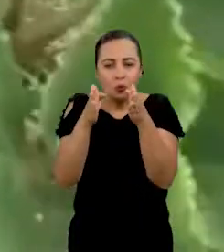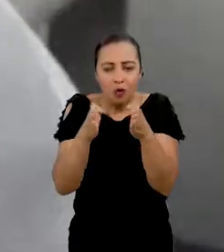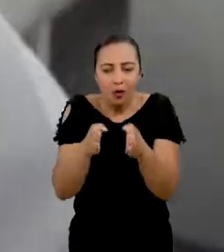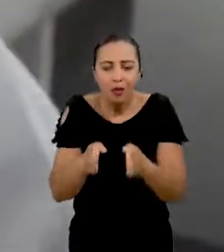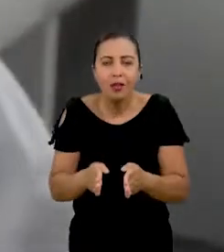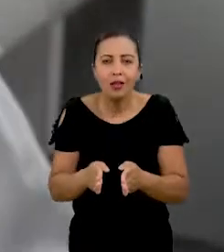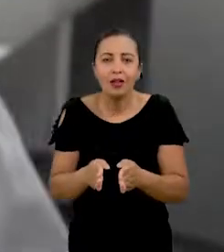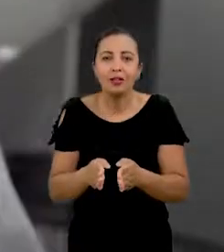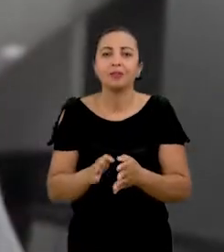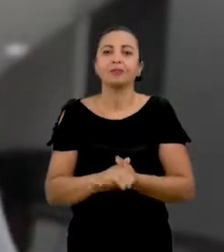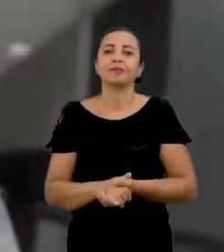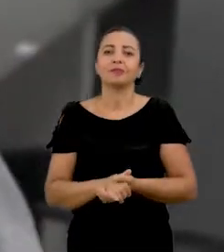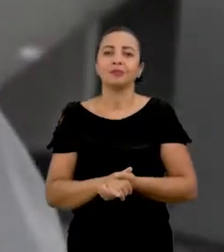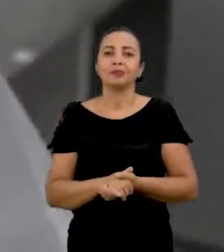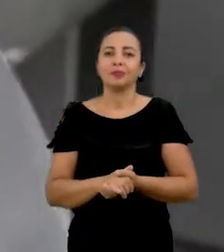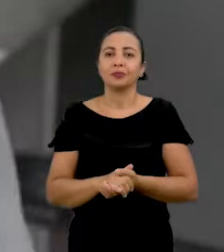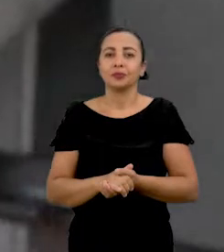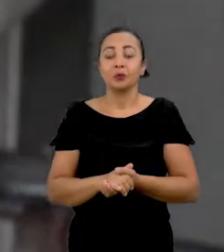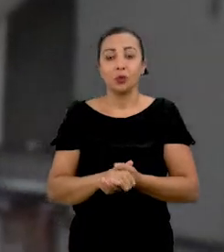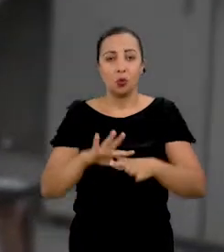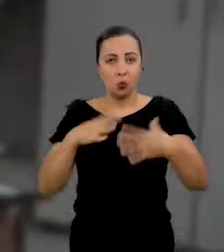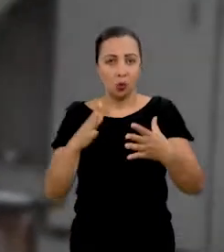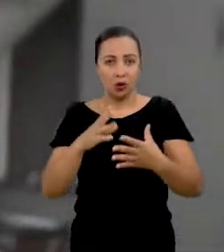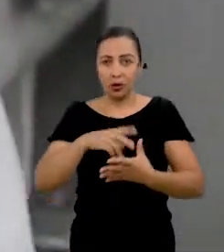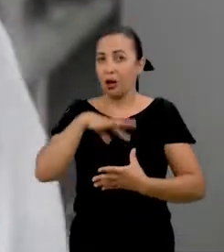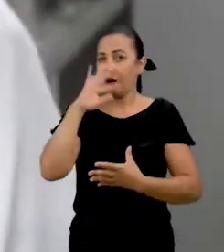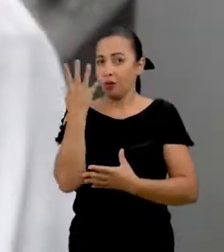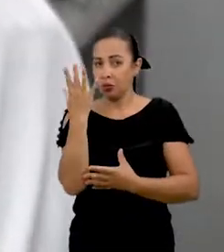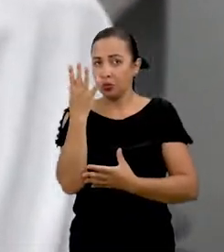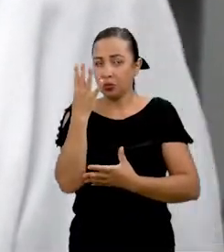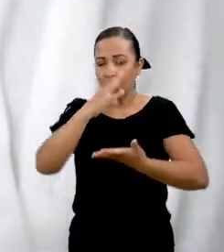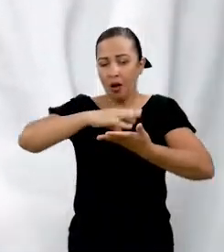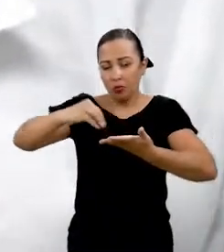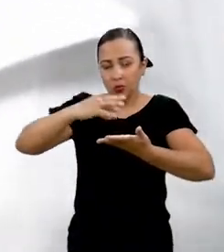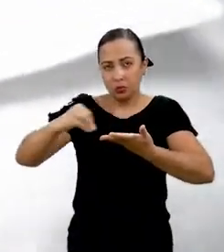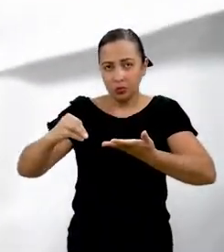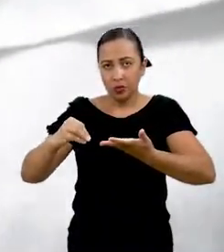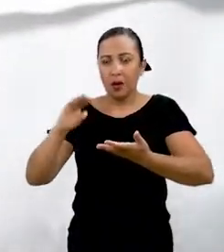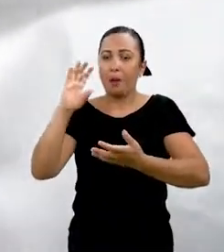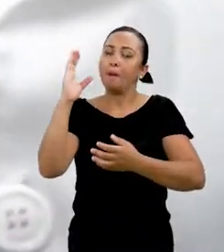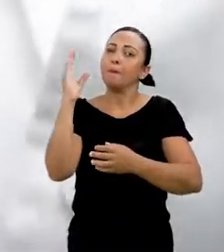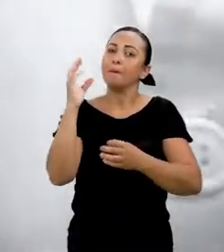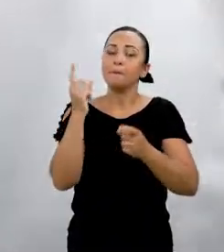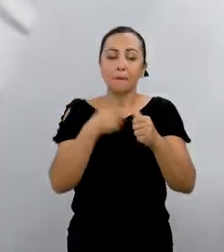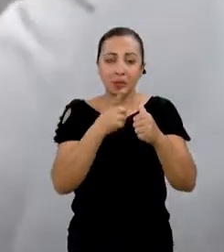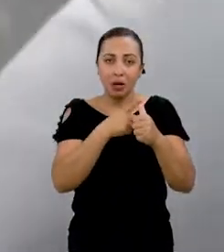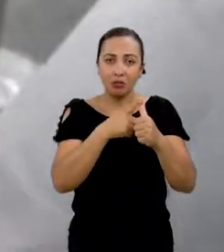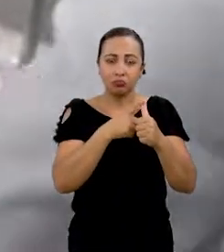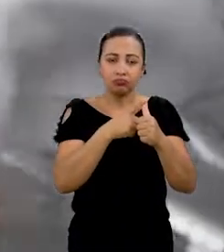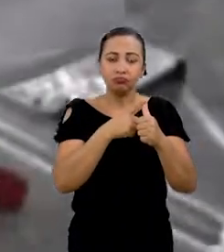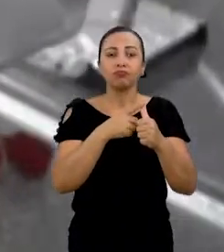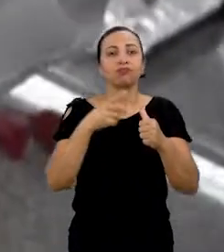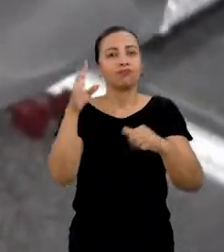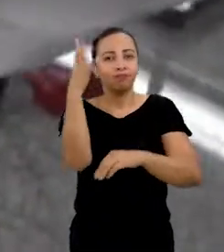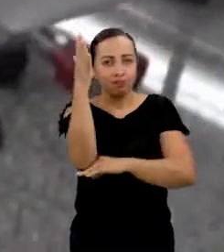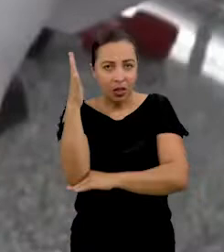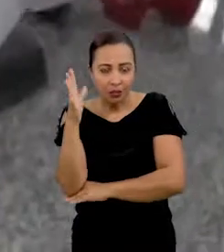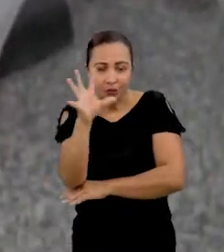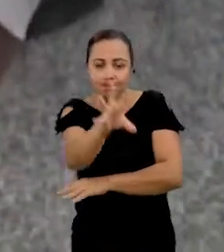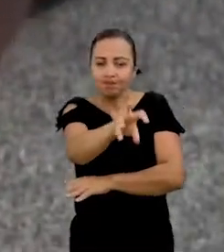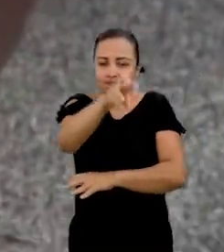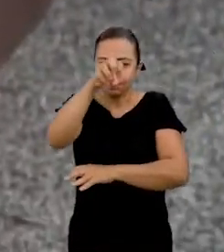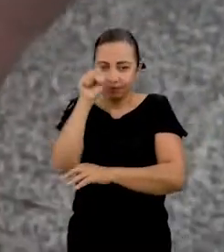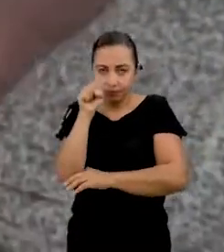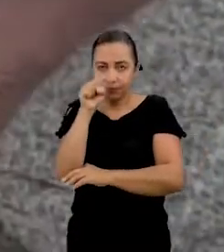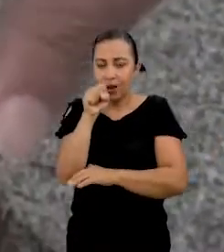ele. Durante o processo de extração, é coletado um material vegetal no campo, trazido para o laboratório, e aqui a gente tem